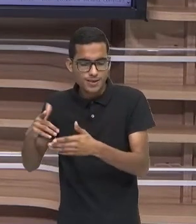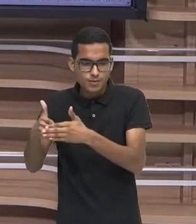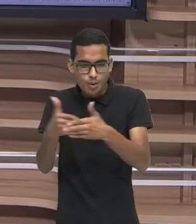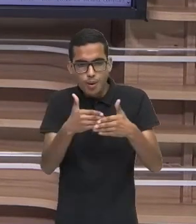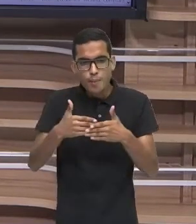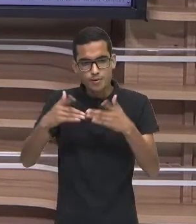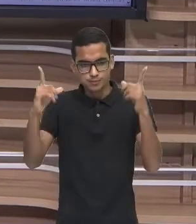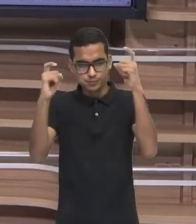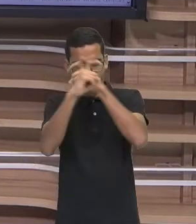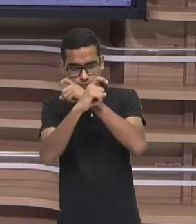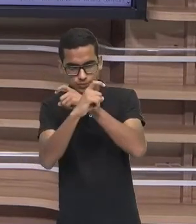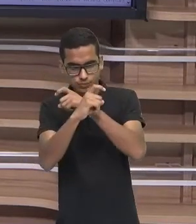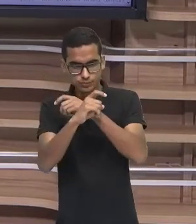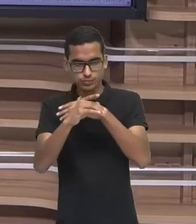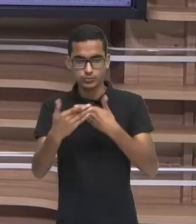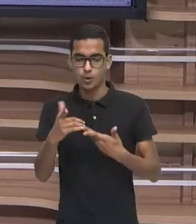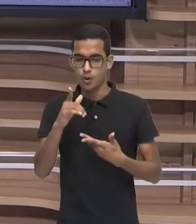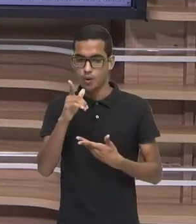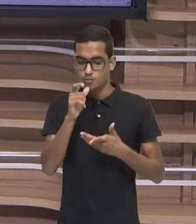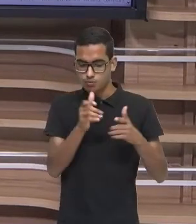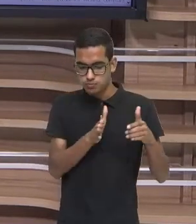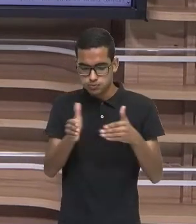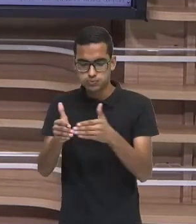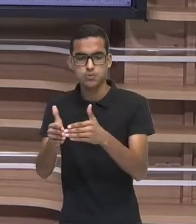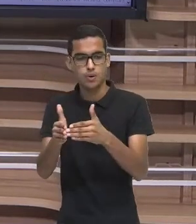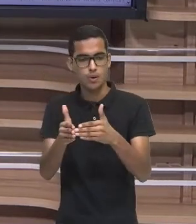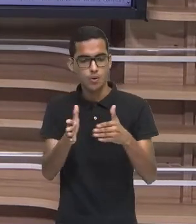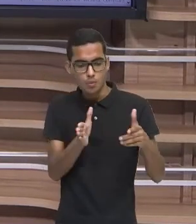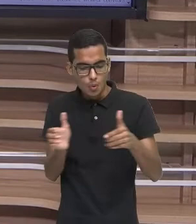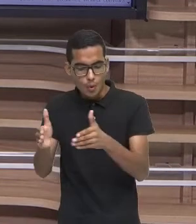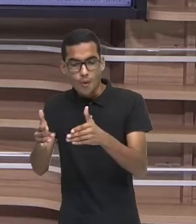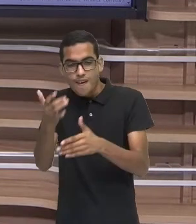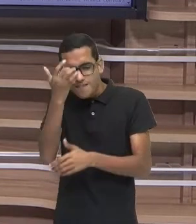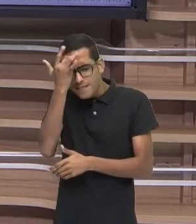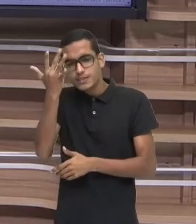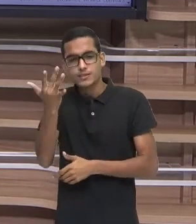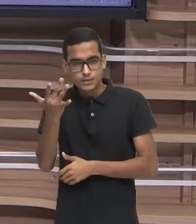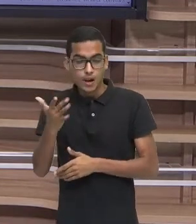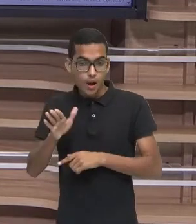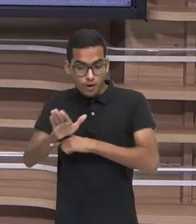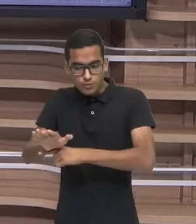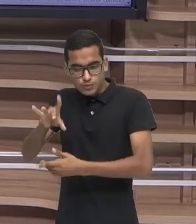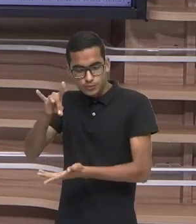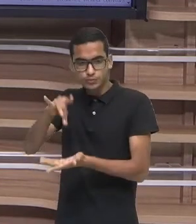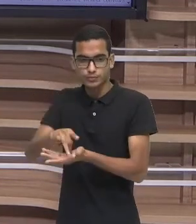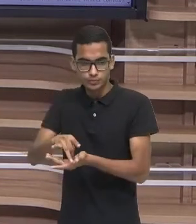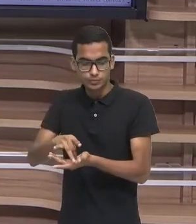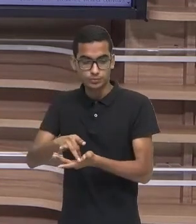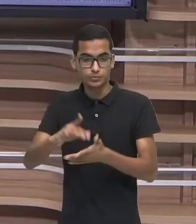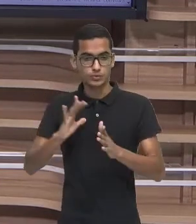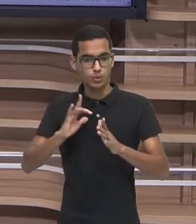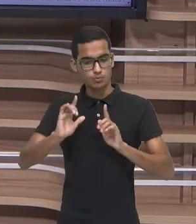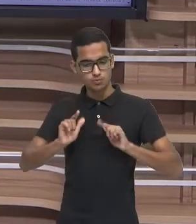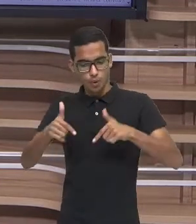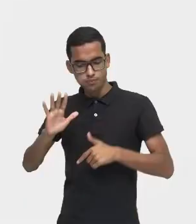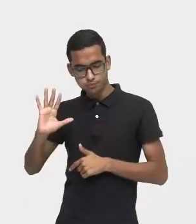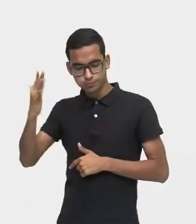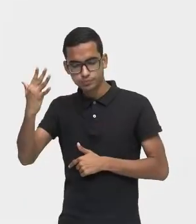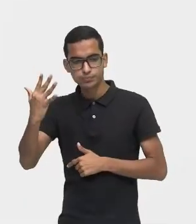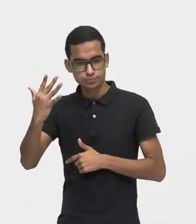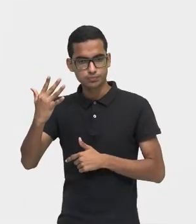aqui da nossa região amazônica, né? Então, também a gente observa que são ações importantes a